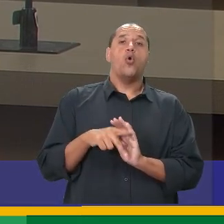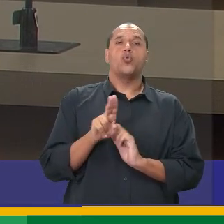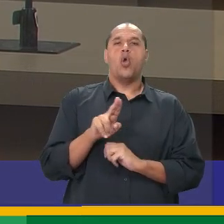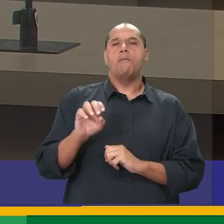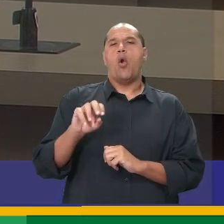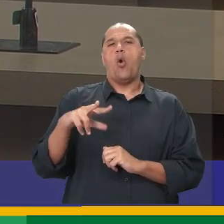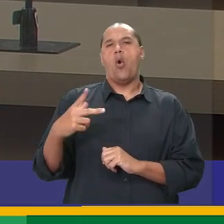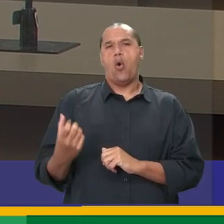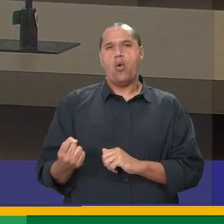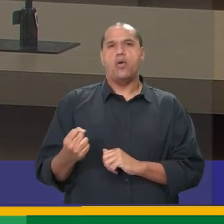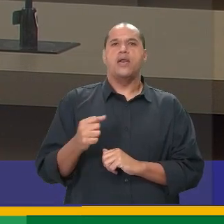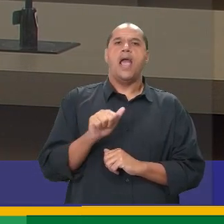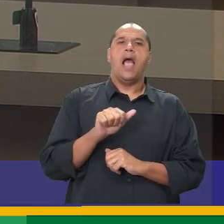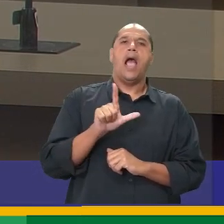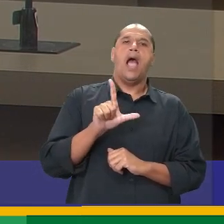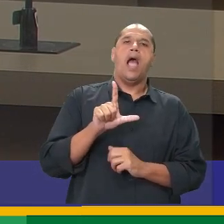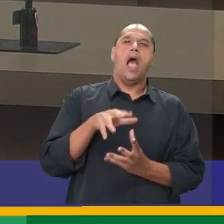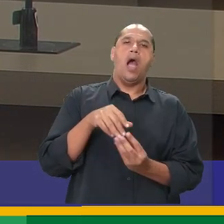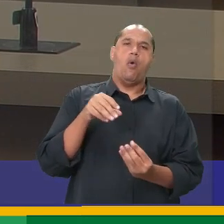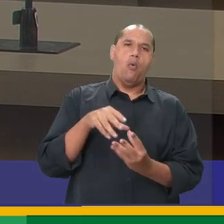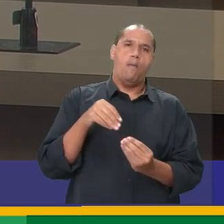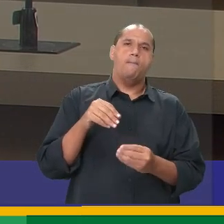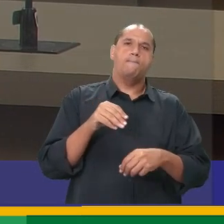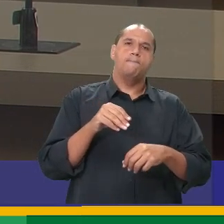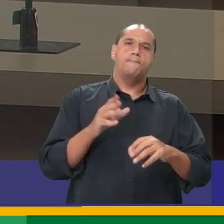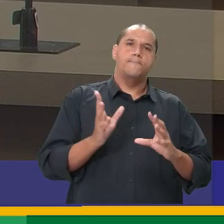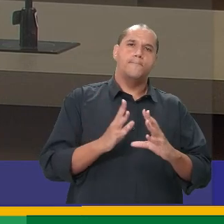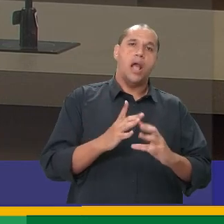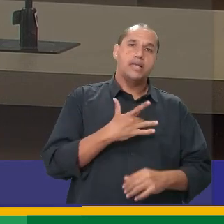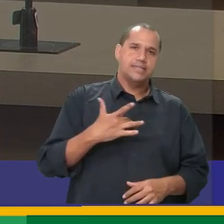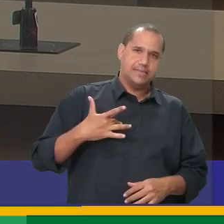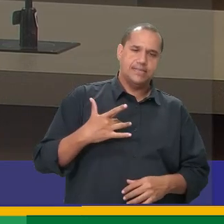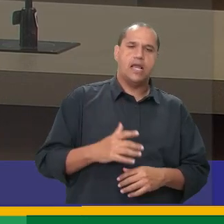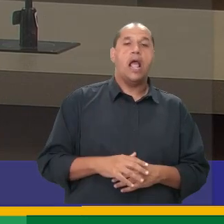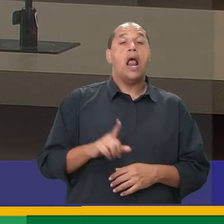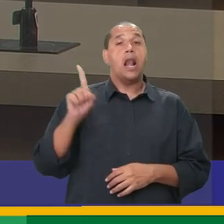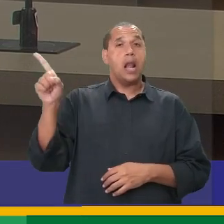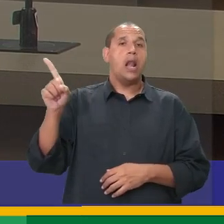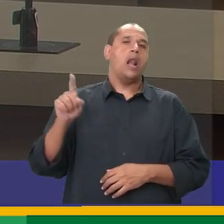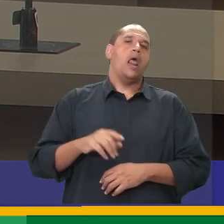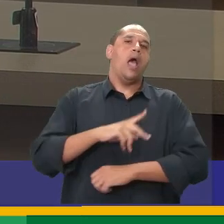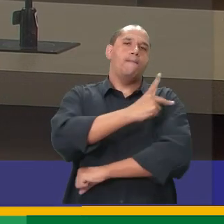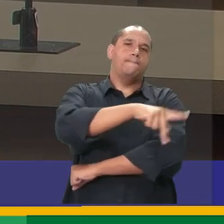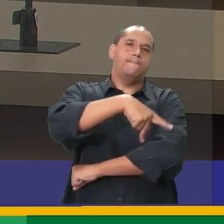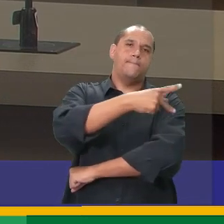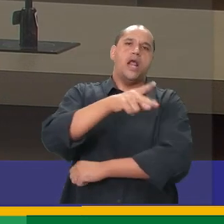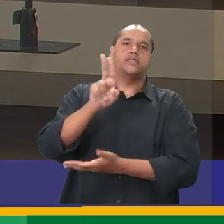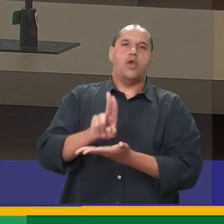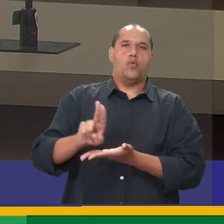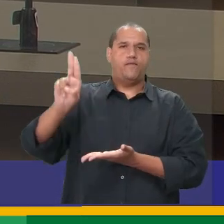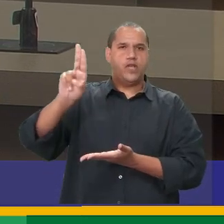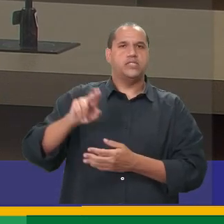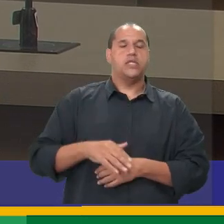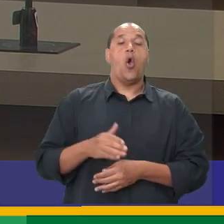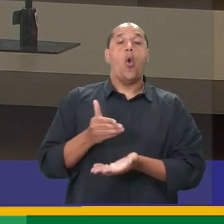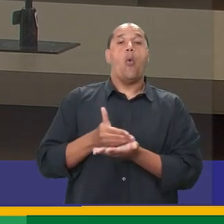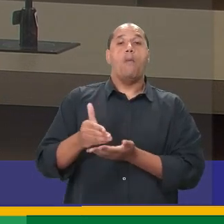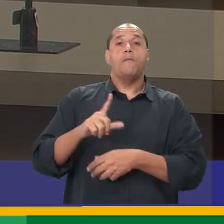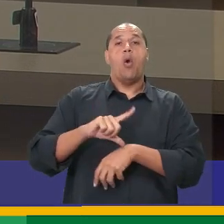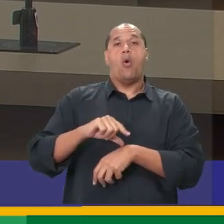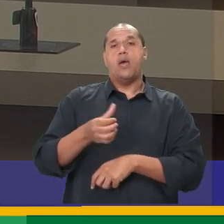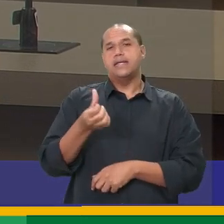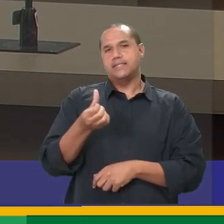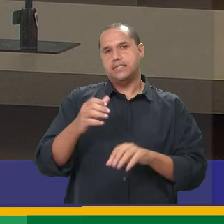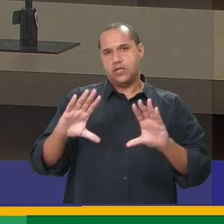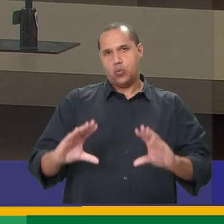um festival ali na na Praça Universitária a partir das 18 horas que tem como objetivo e